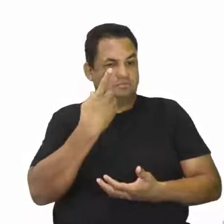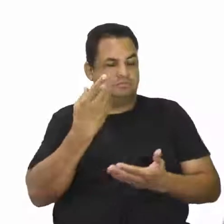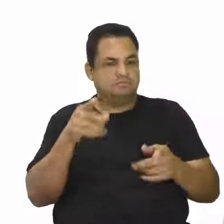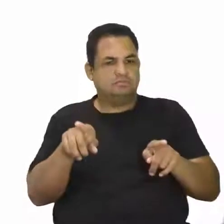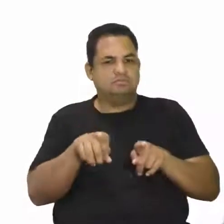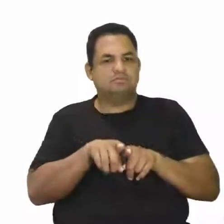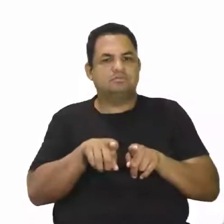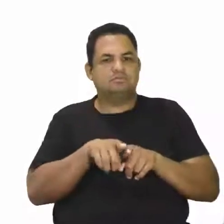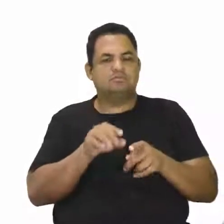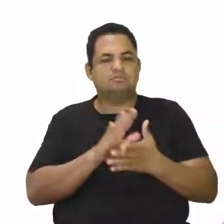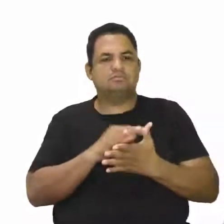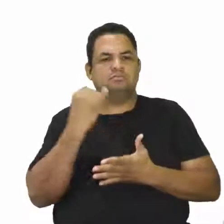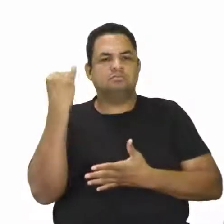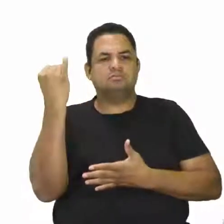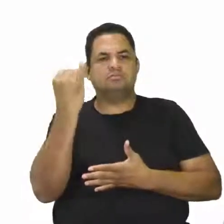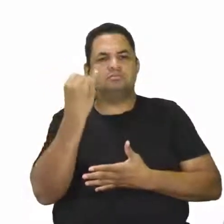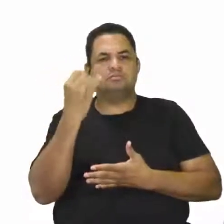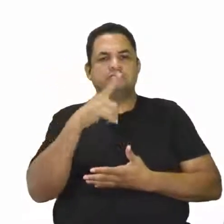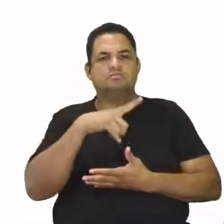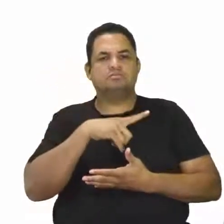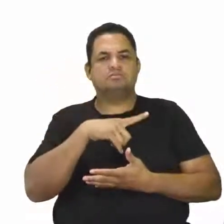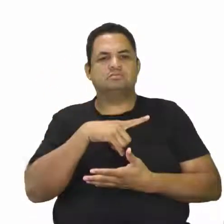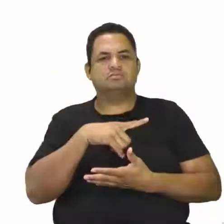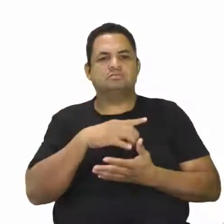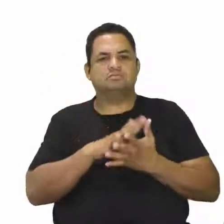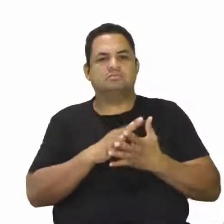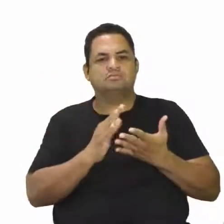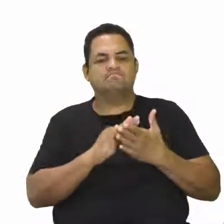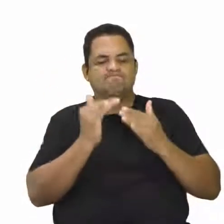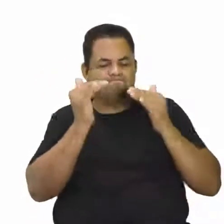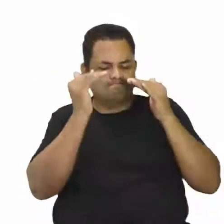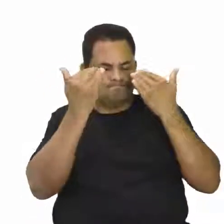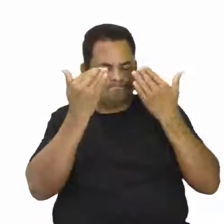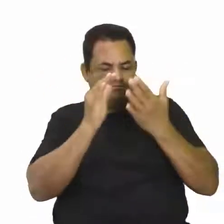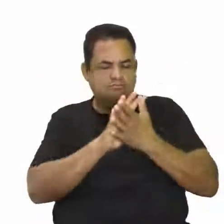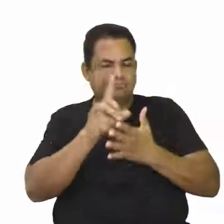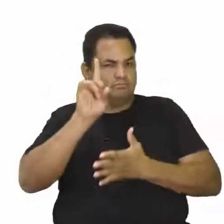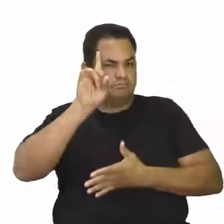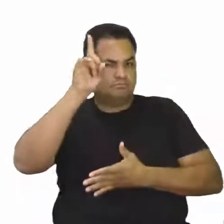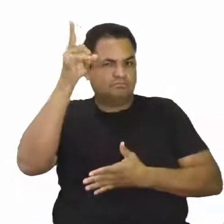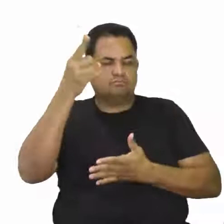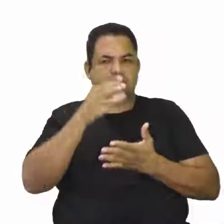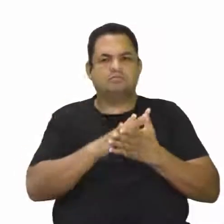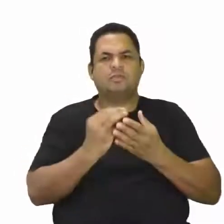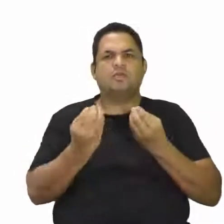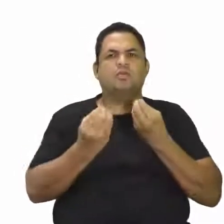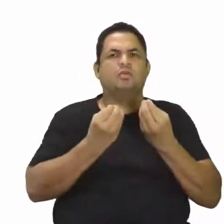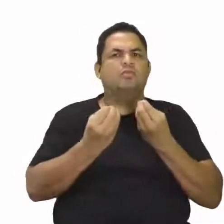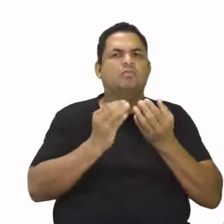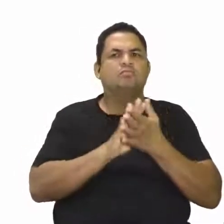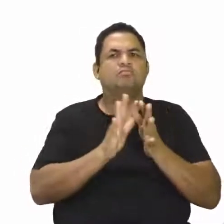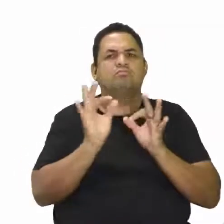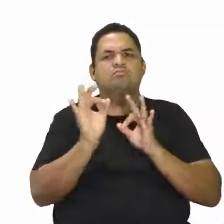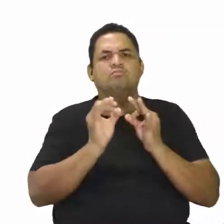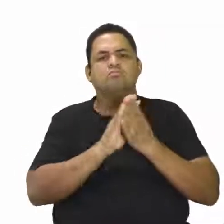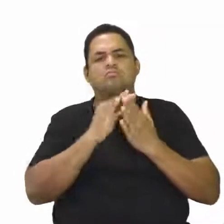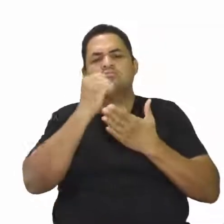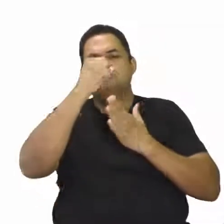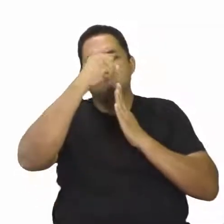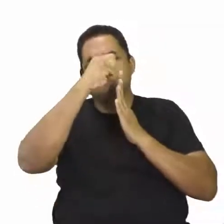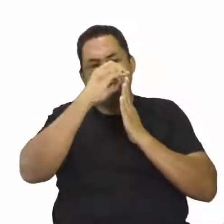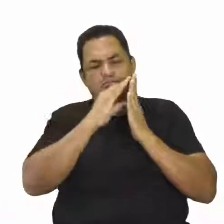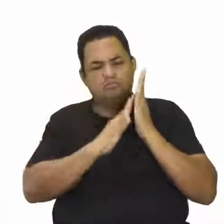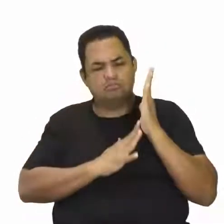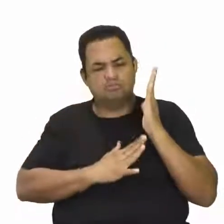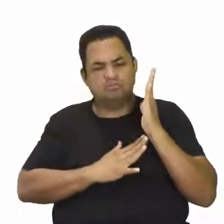que é importante a gente ter a concentração nas ideias, né? Como é que elas estão ali